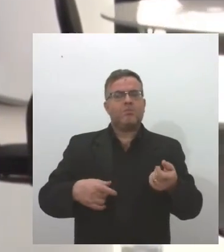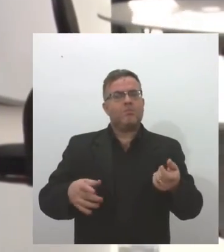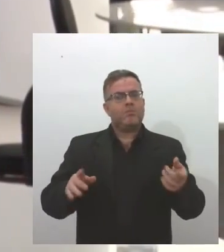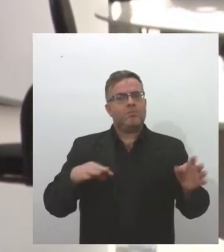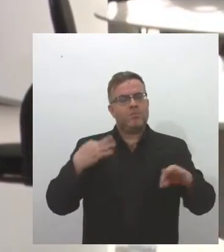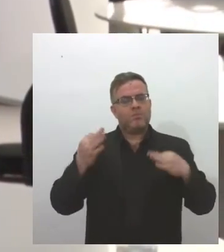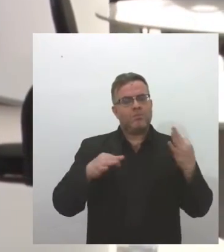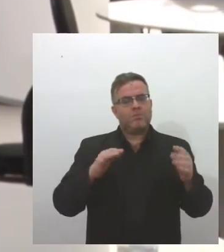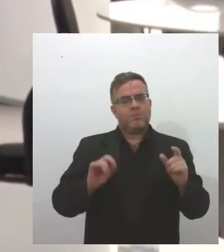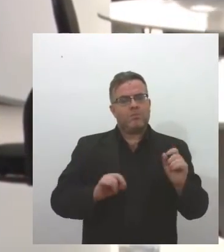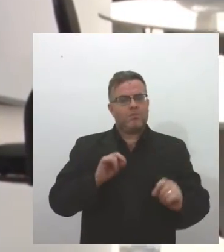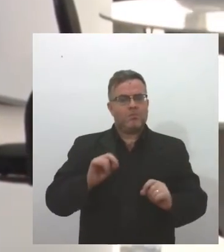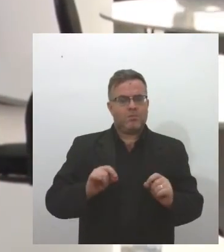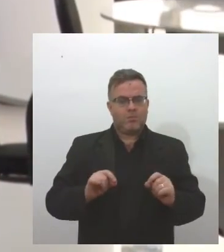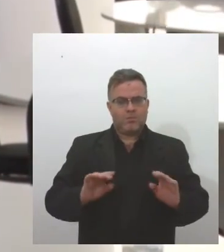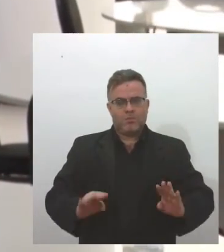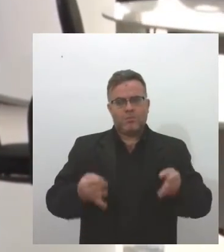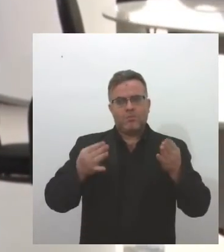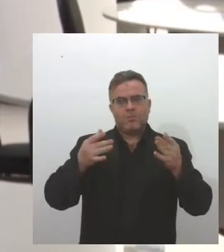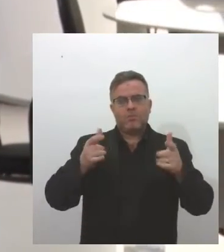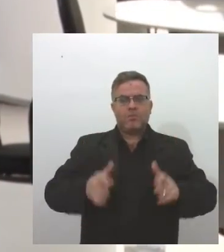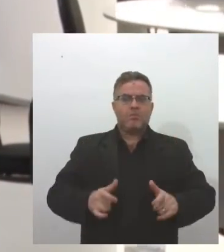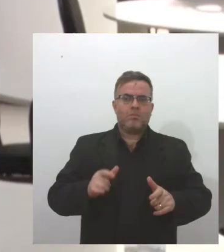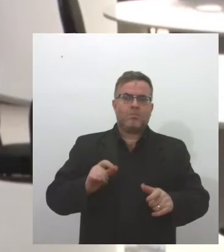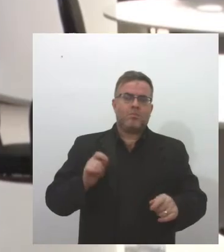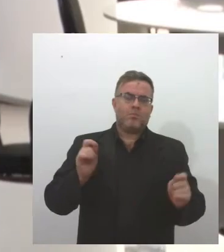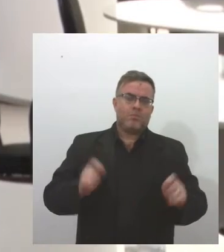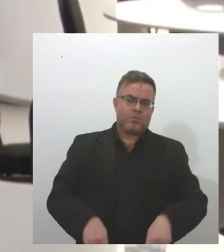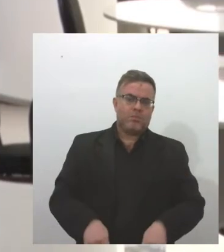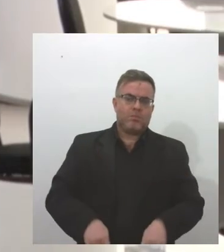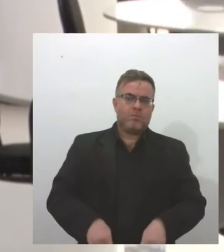que os eventos, eles, assim que for possível,